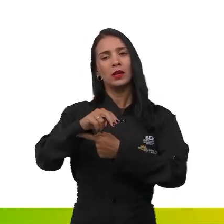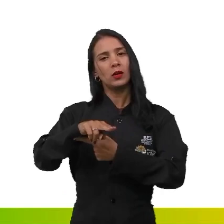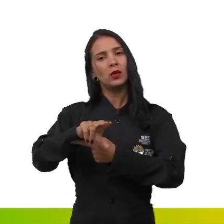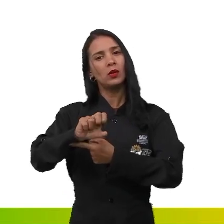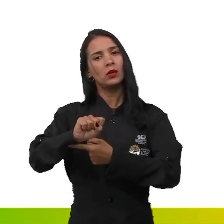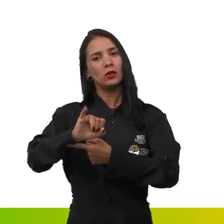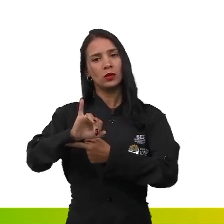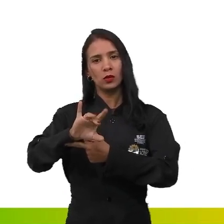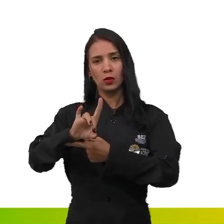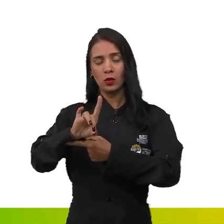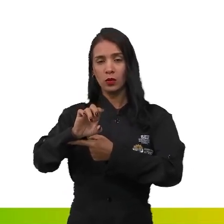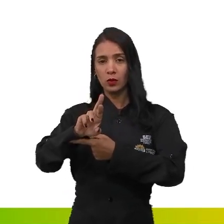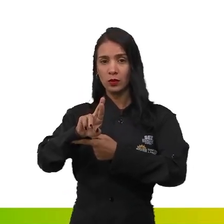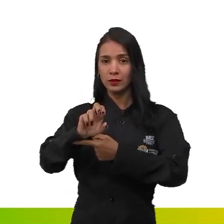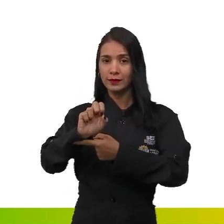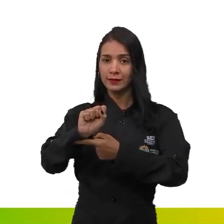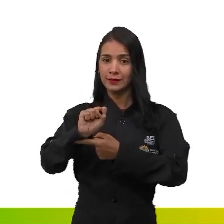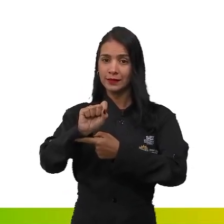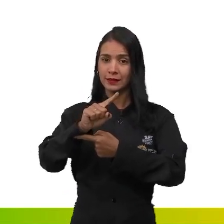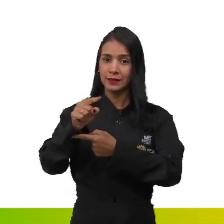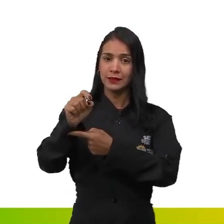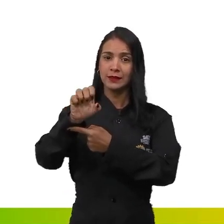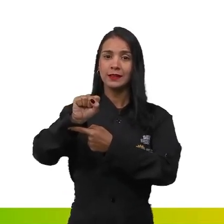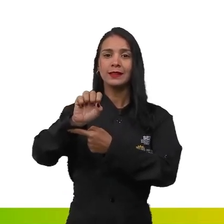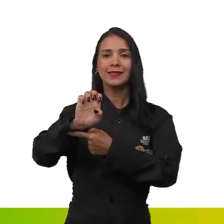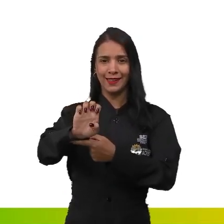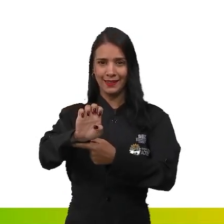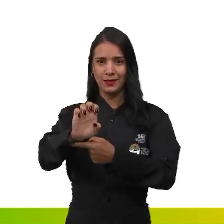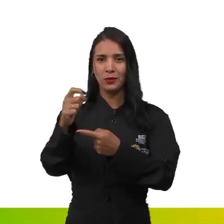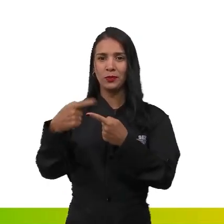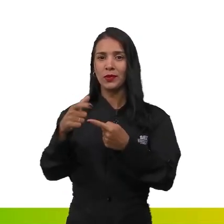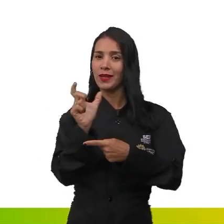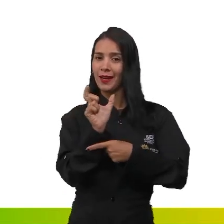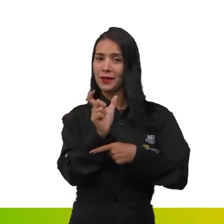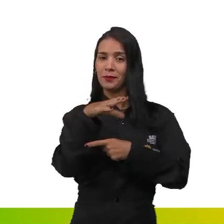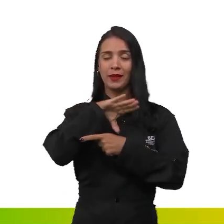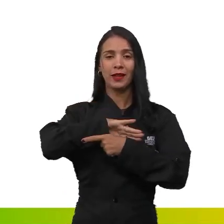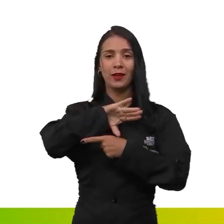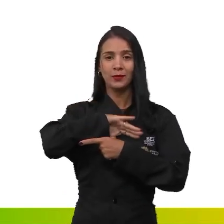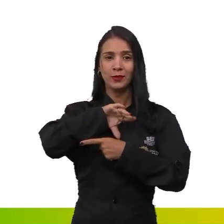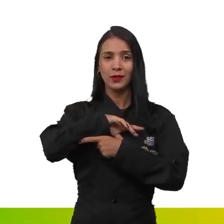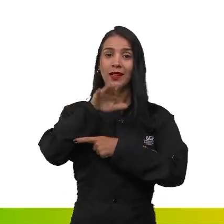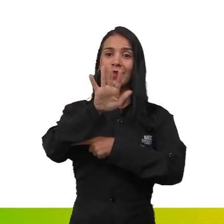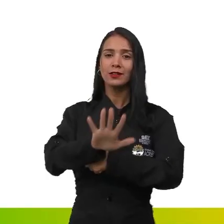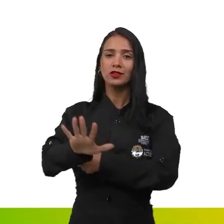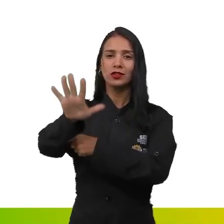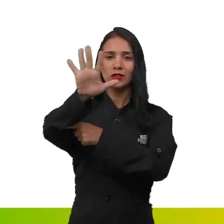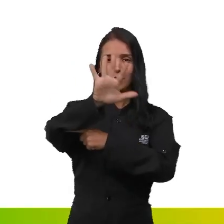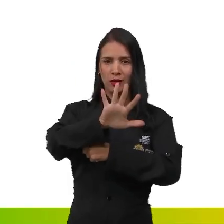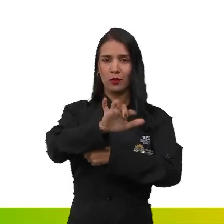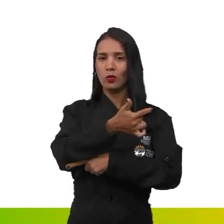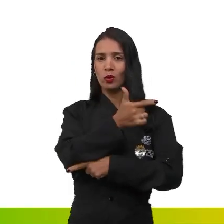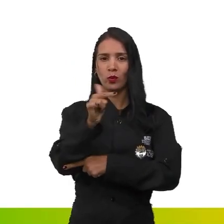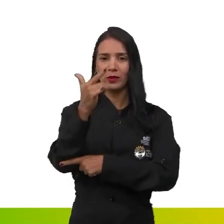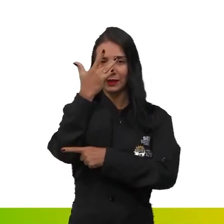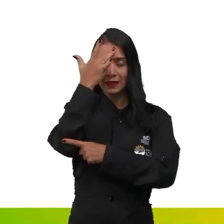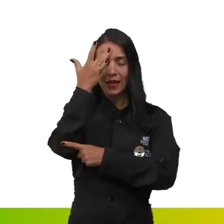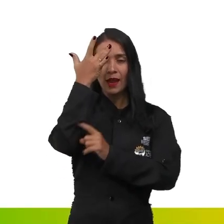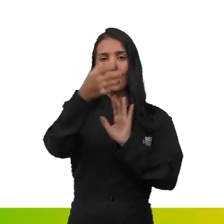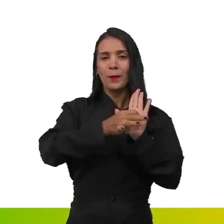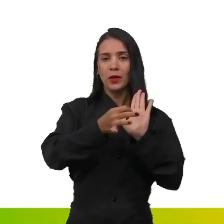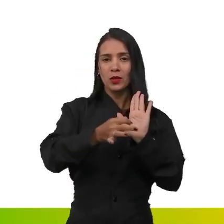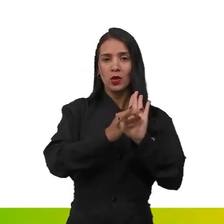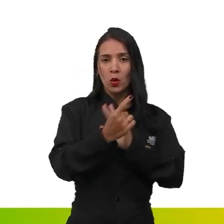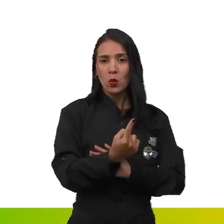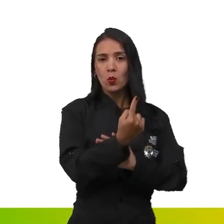afirmativa aqui impessoal. Então, considera-se que nos classificados dos jornais ainda haja